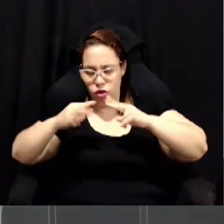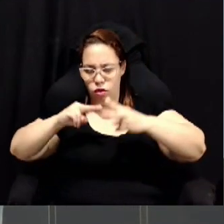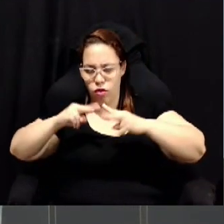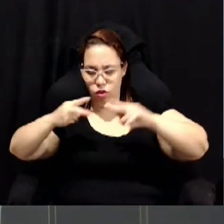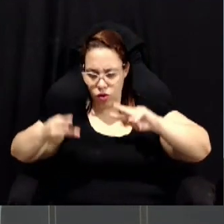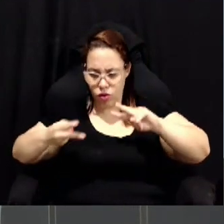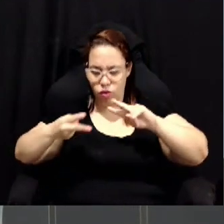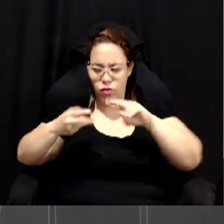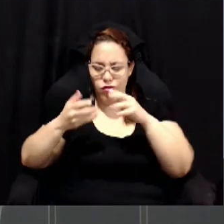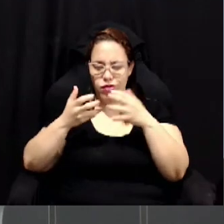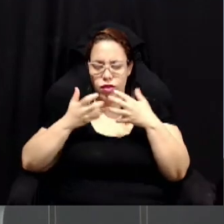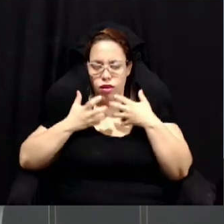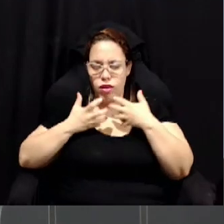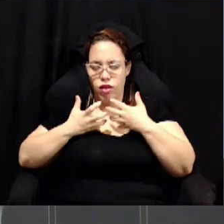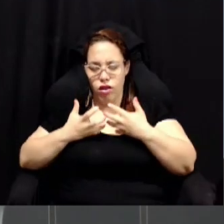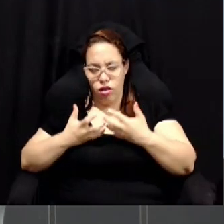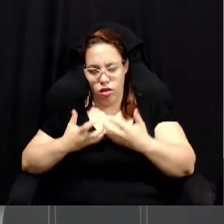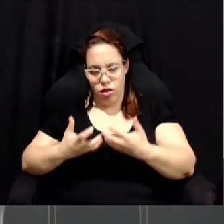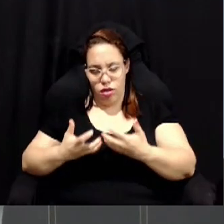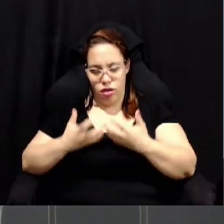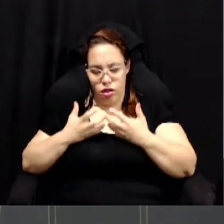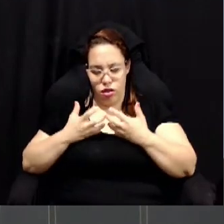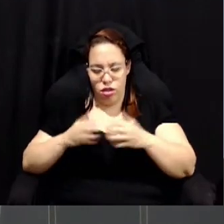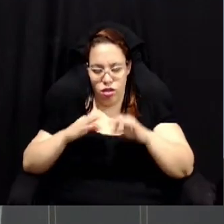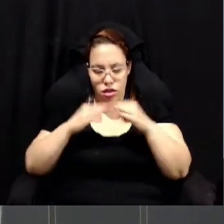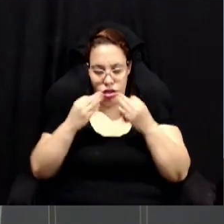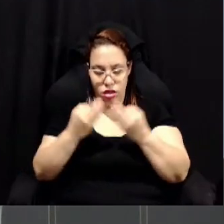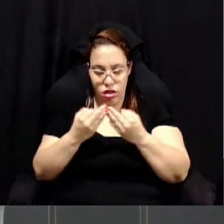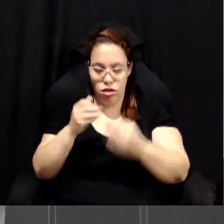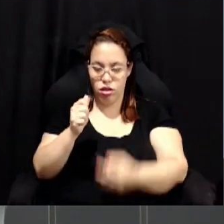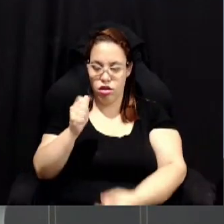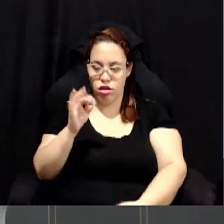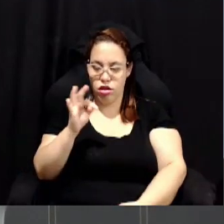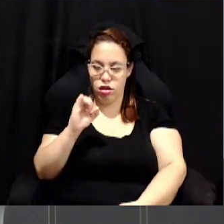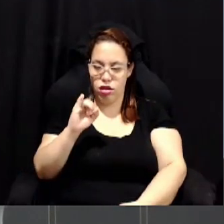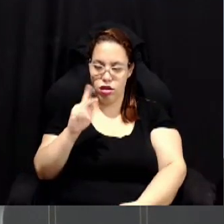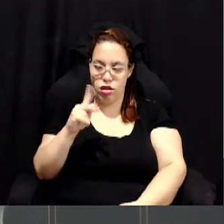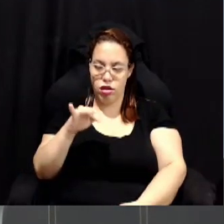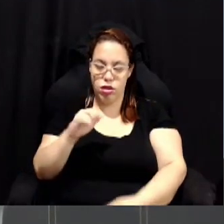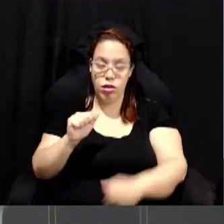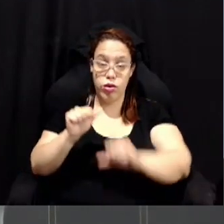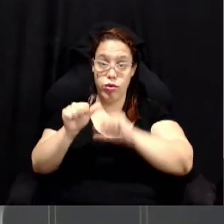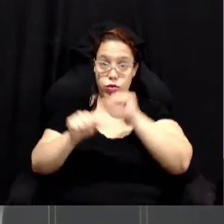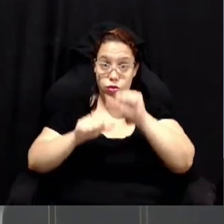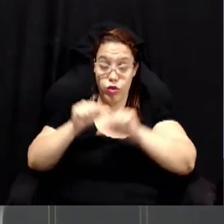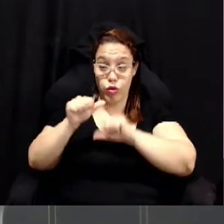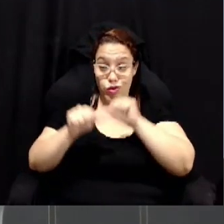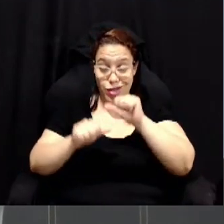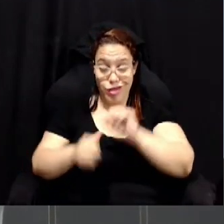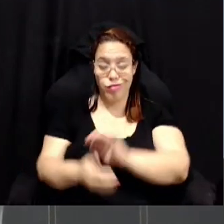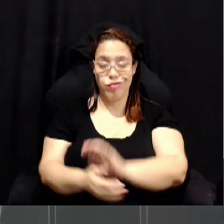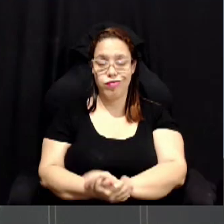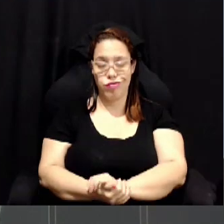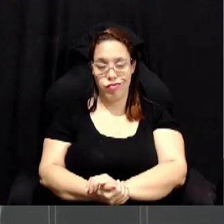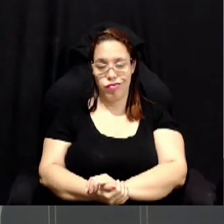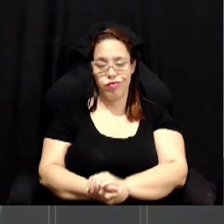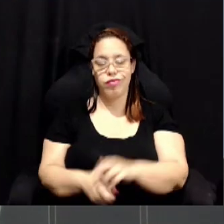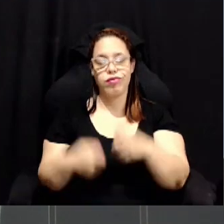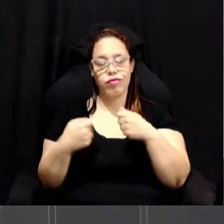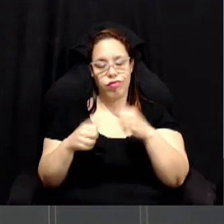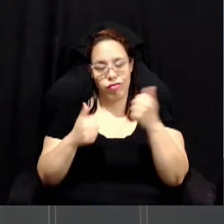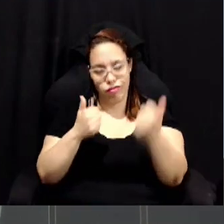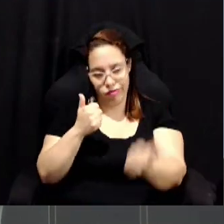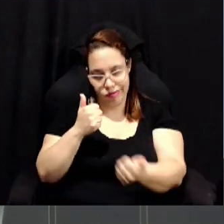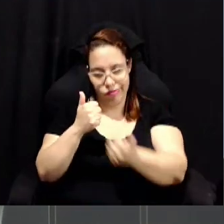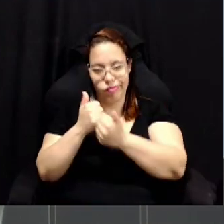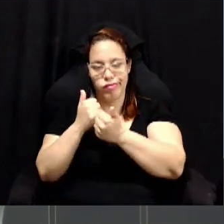pesado. Para uma família atípica, a vida da gente realmente vira de ponta cabeça, e por isso a gente precisa de rede de apoio, a